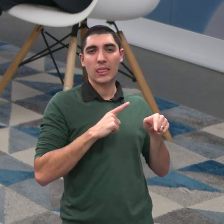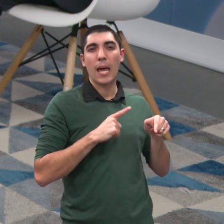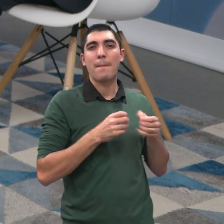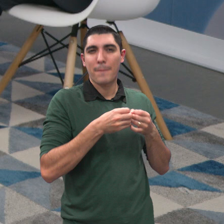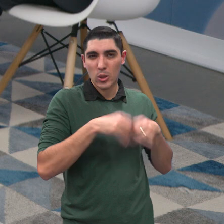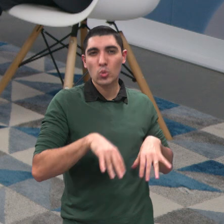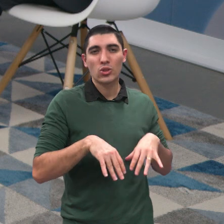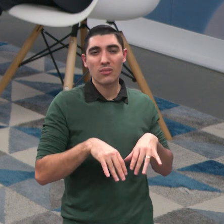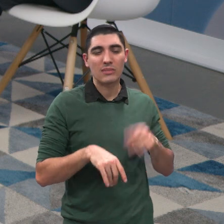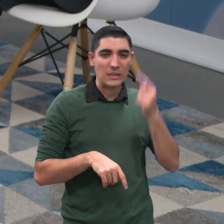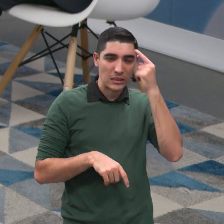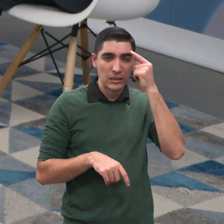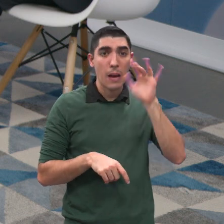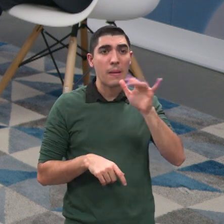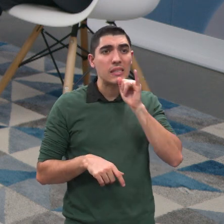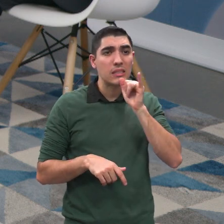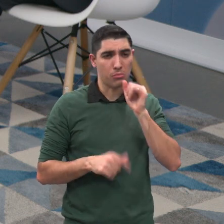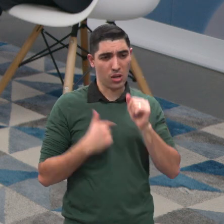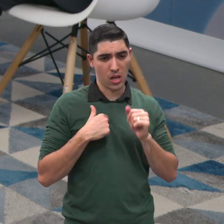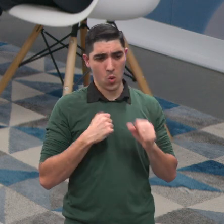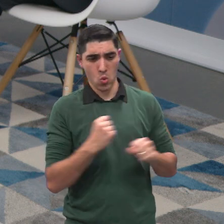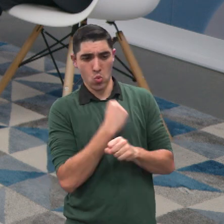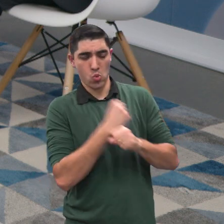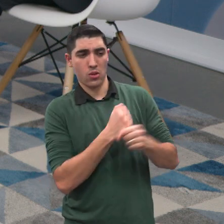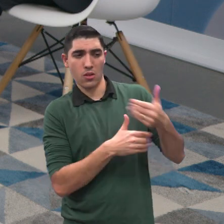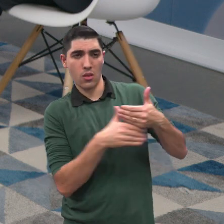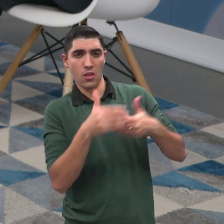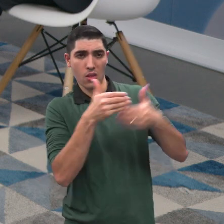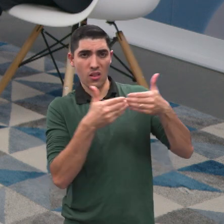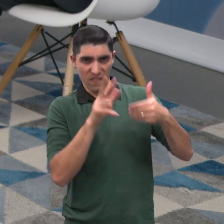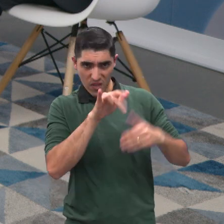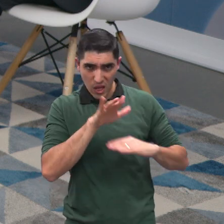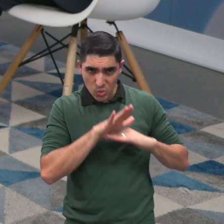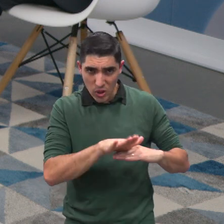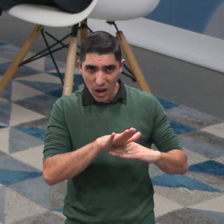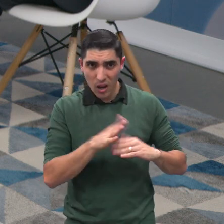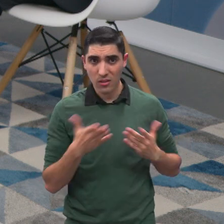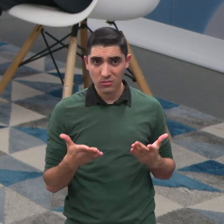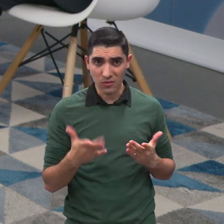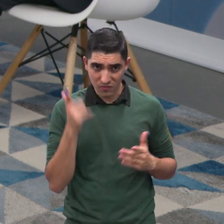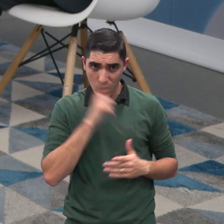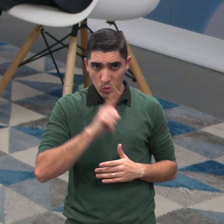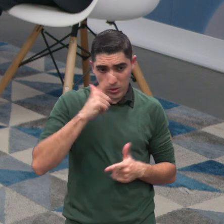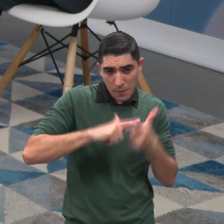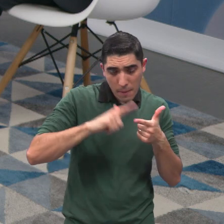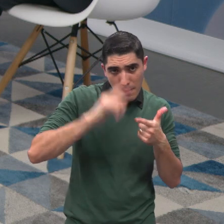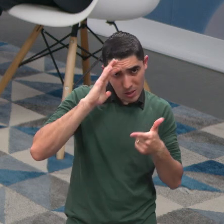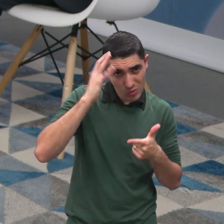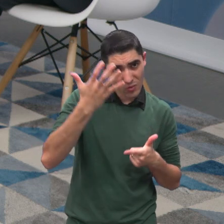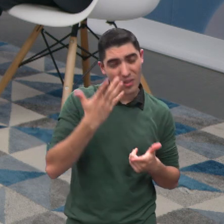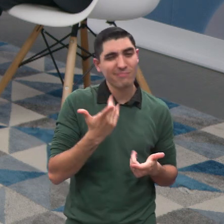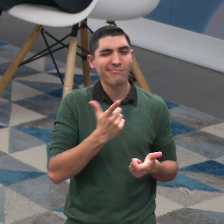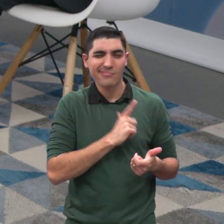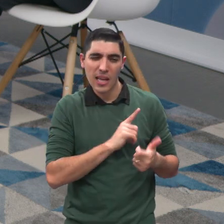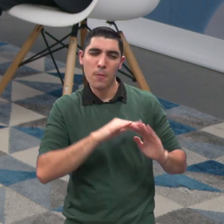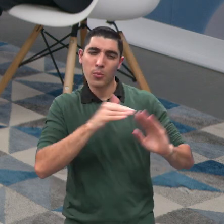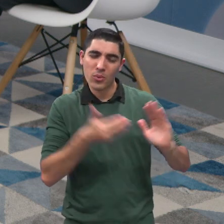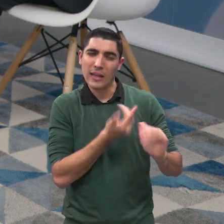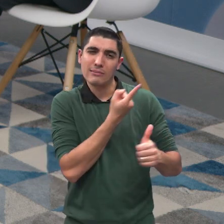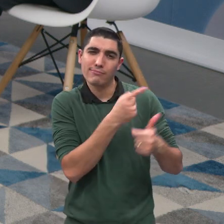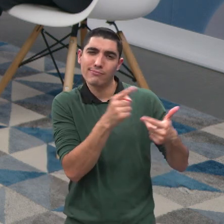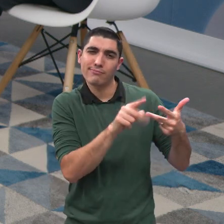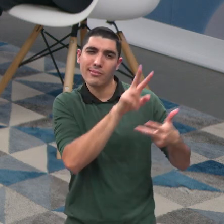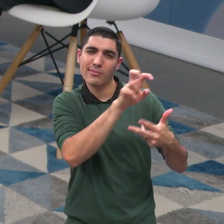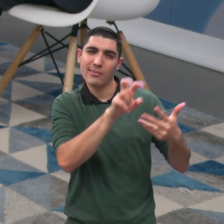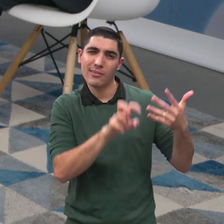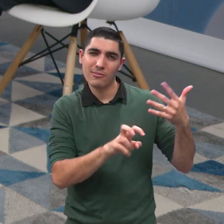Mas será que realmente resolve, né? Aí é o que a gente fala, são muitas frentes envolvidas, né, Walter? Sim, então,